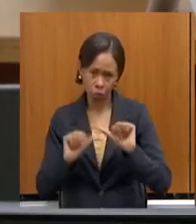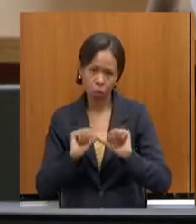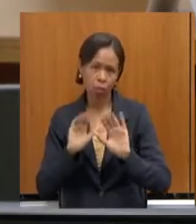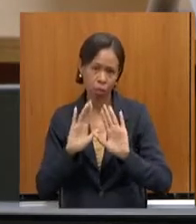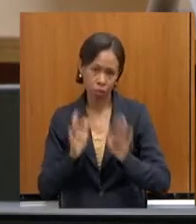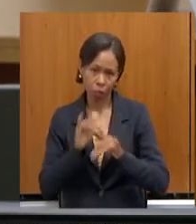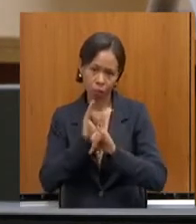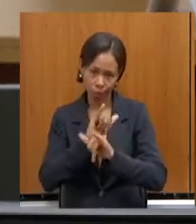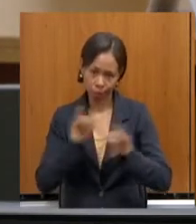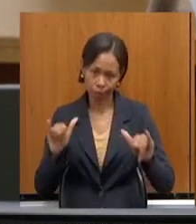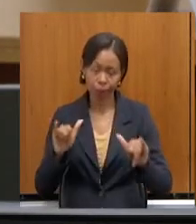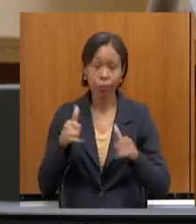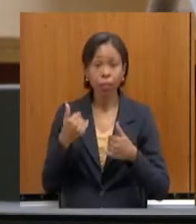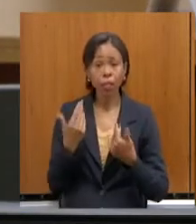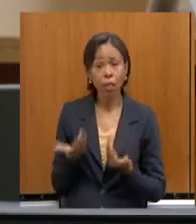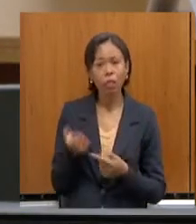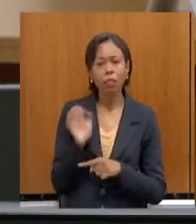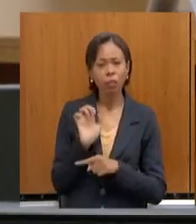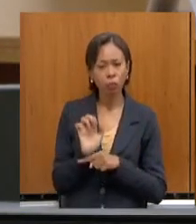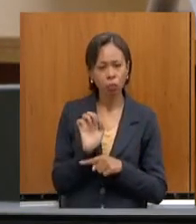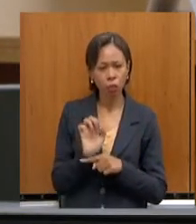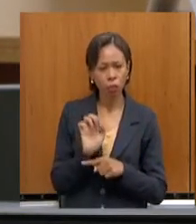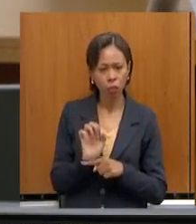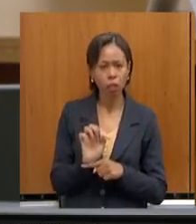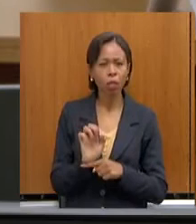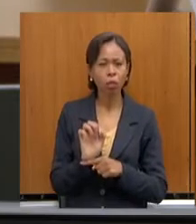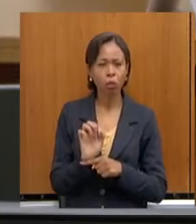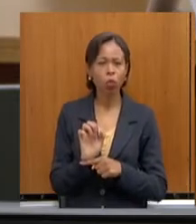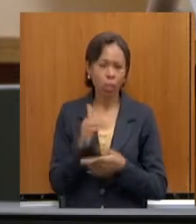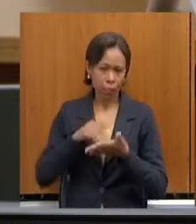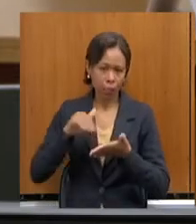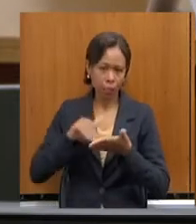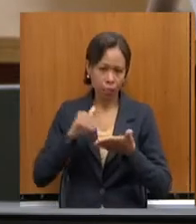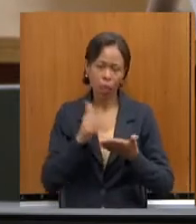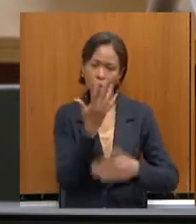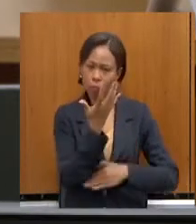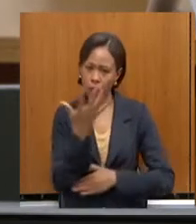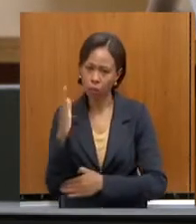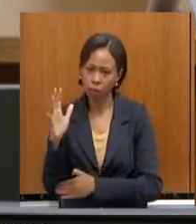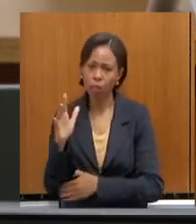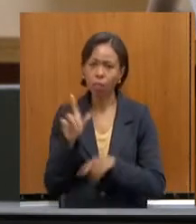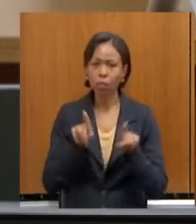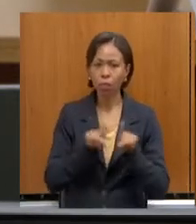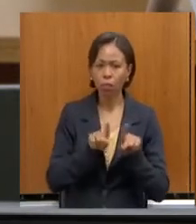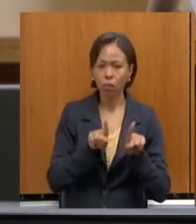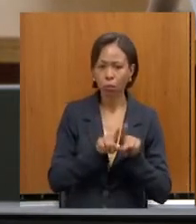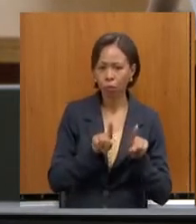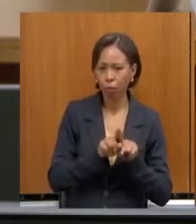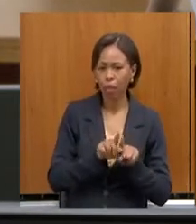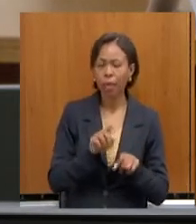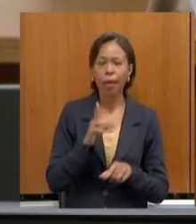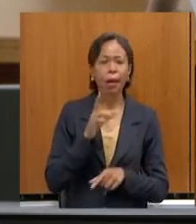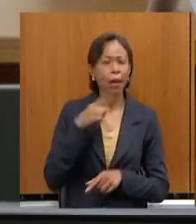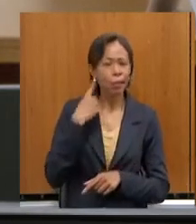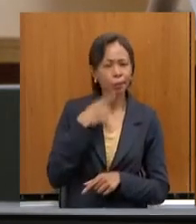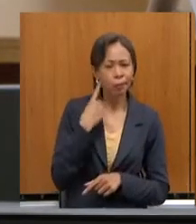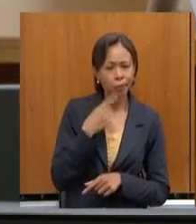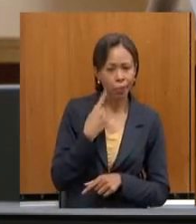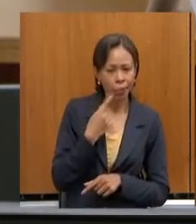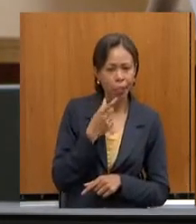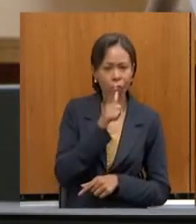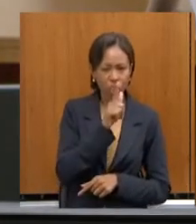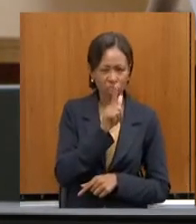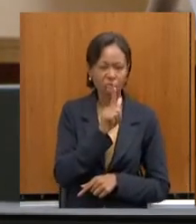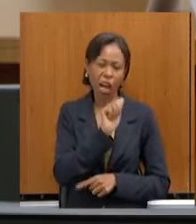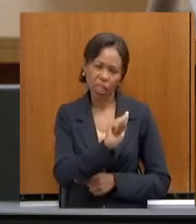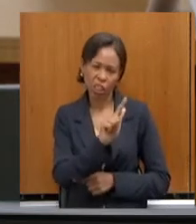estado por meio da Penha EA Secretaria de Meio Ambiente advocacia-geral do Estado já estamos estudando né medidas